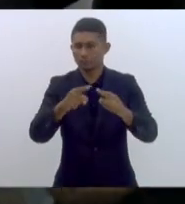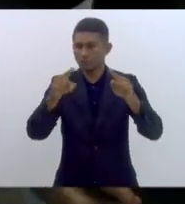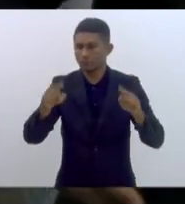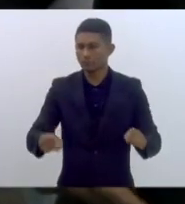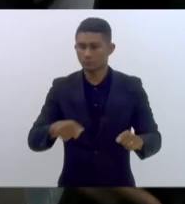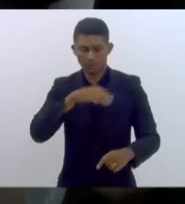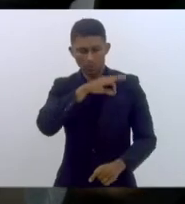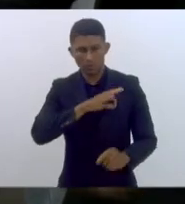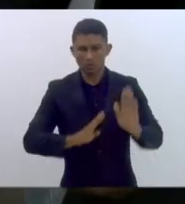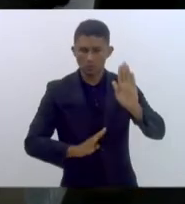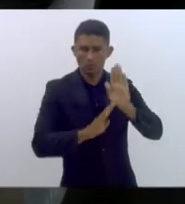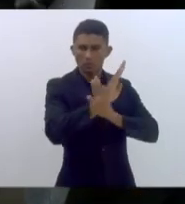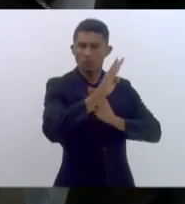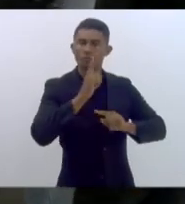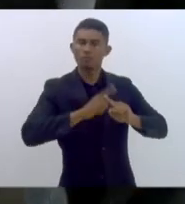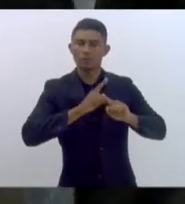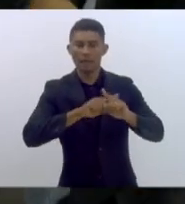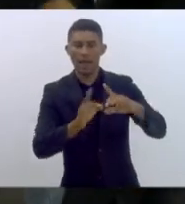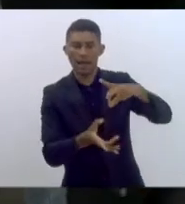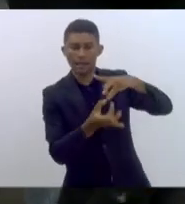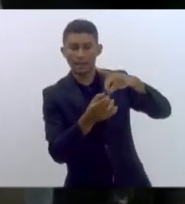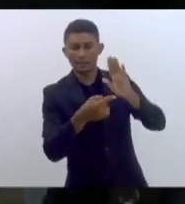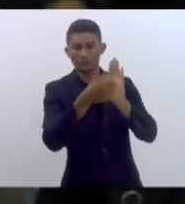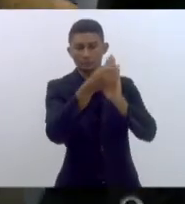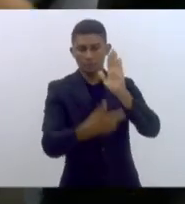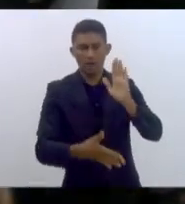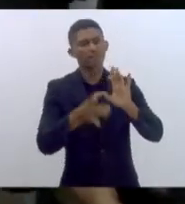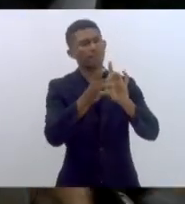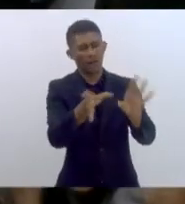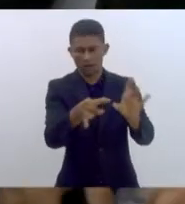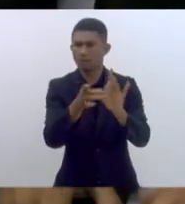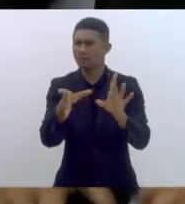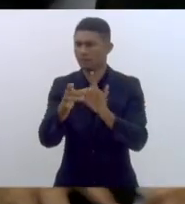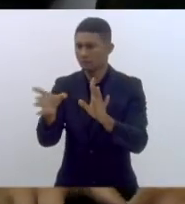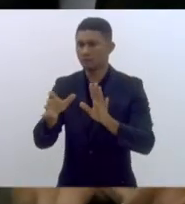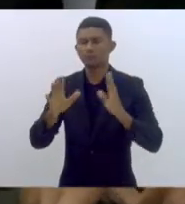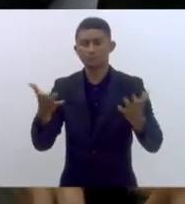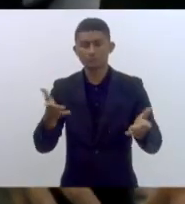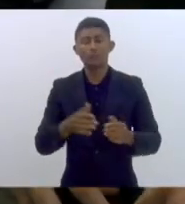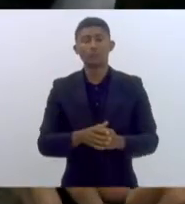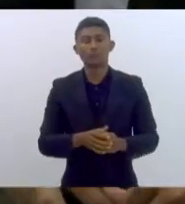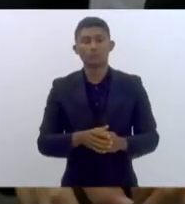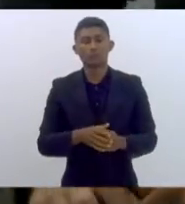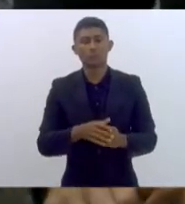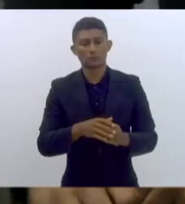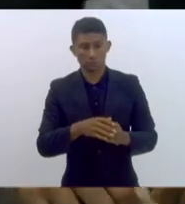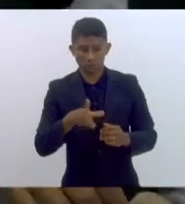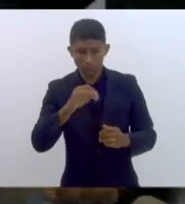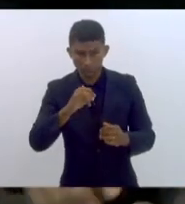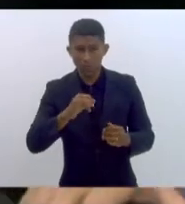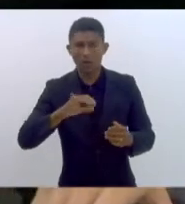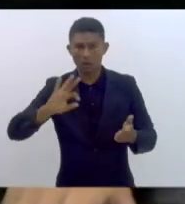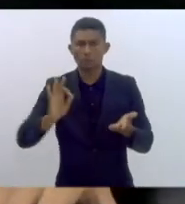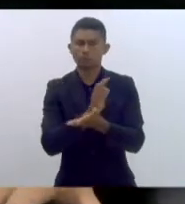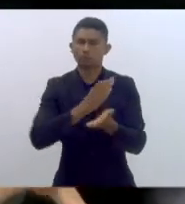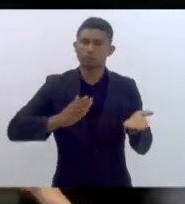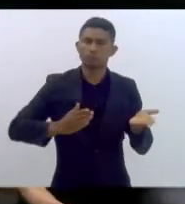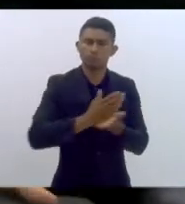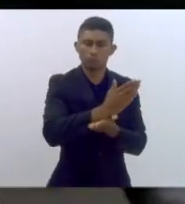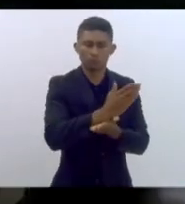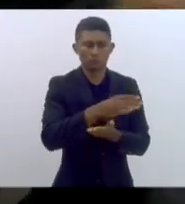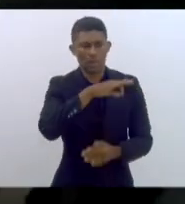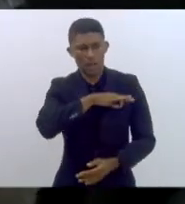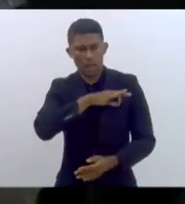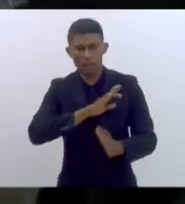anexo de ressalva, e aí, a partir da homologação, não vai haver problema ter esses aumentos, porque já está